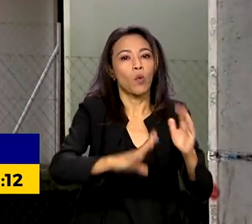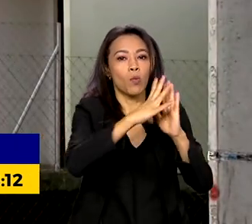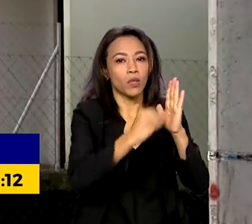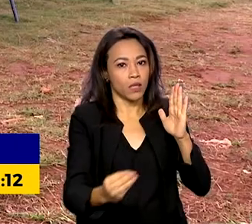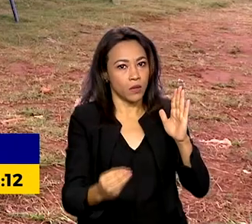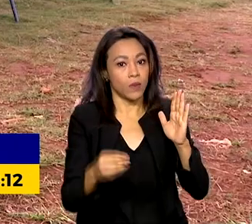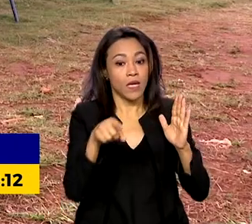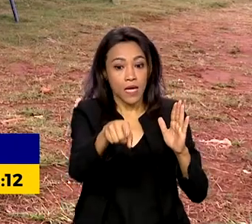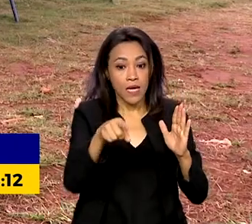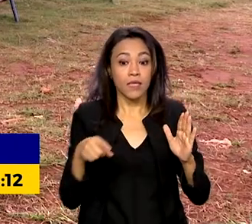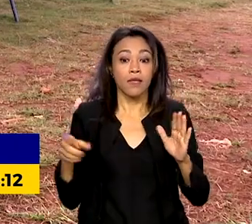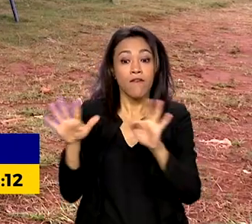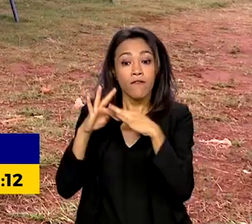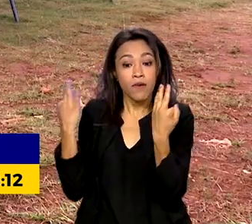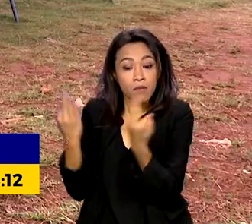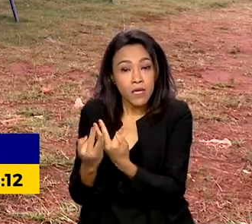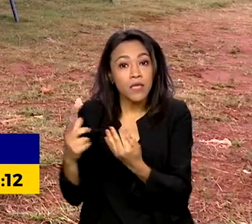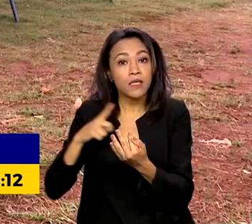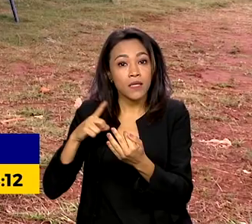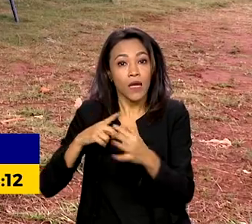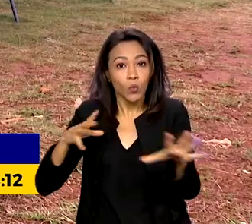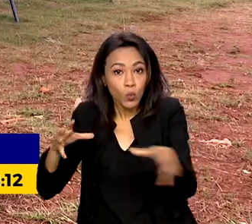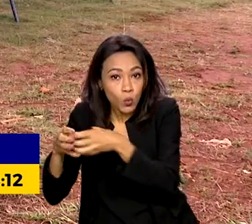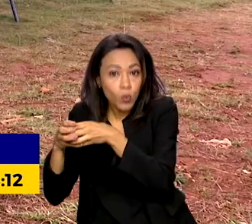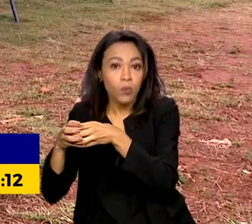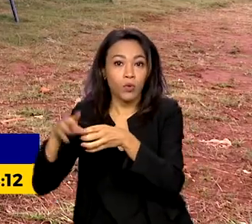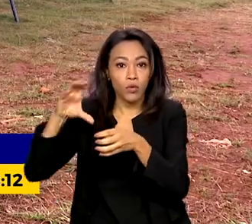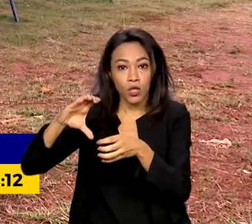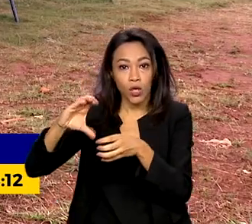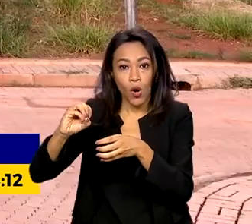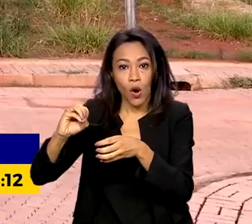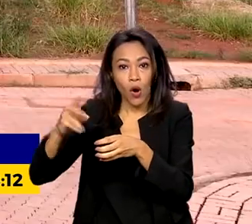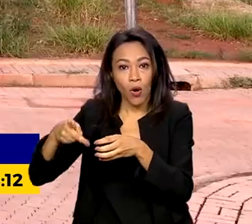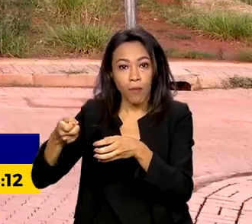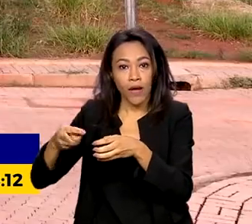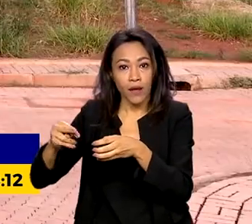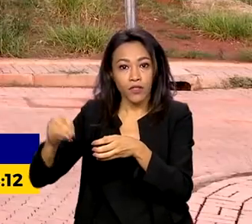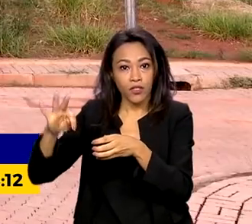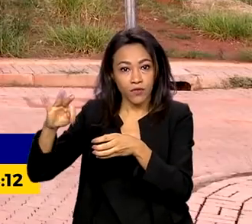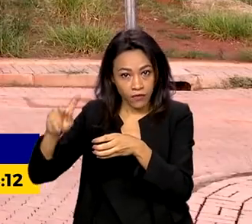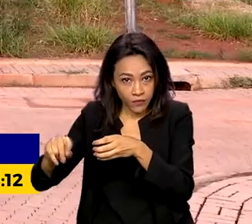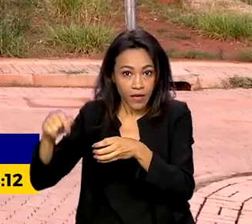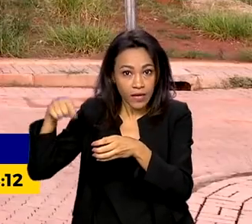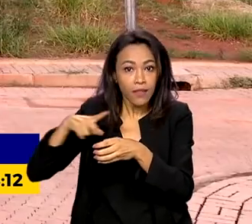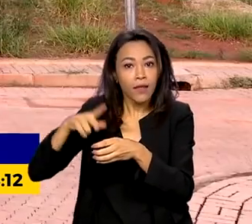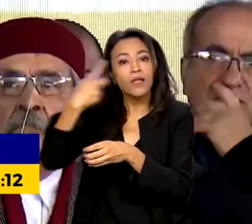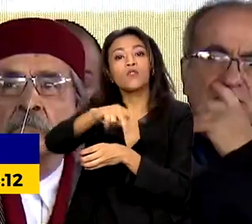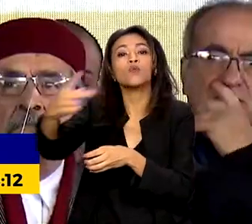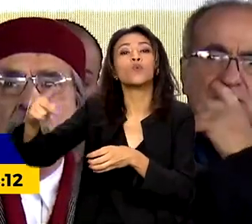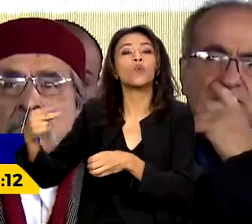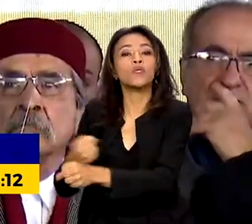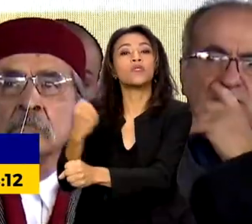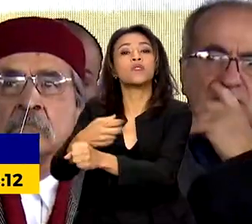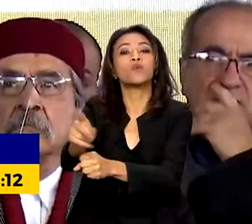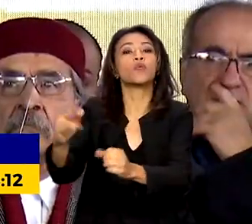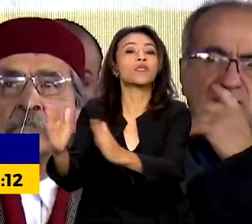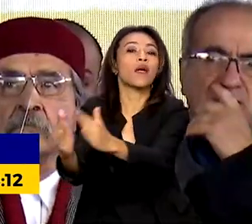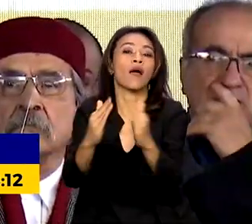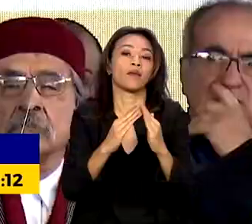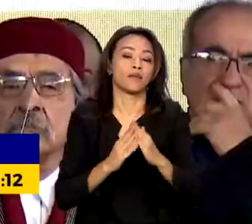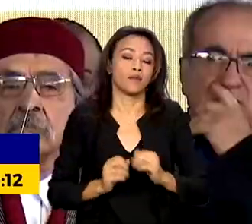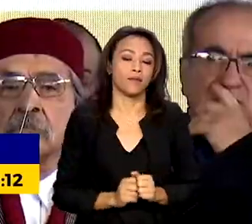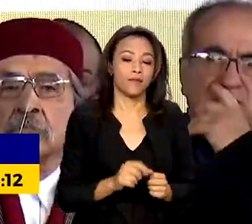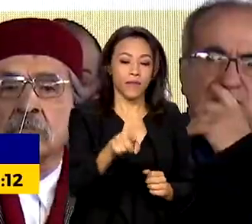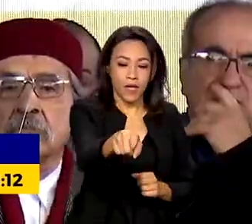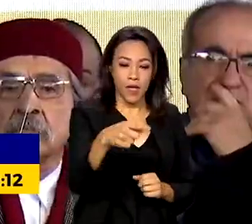modelo permite que famílias associadas a uma organização habilitada produzam suas próprias casas. Eu sou um defensor